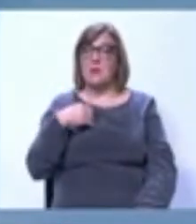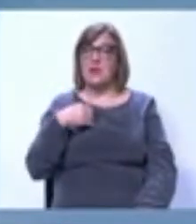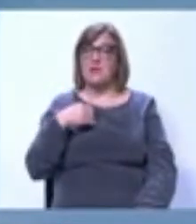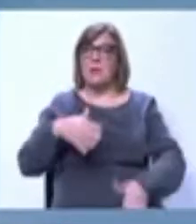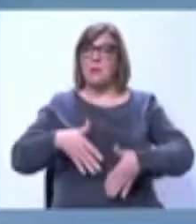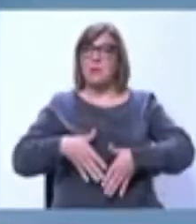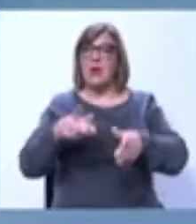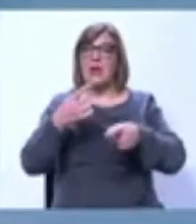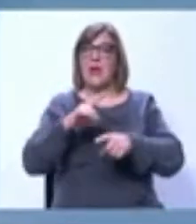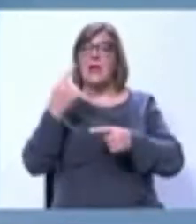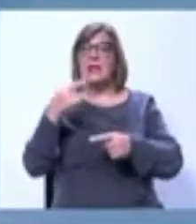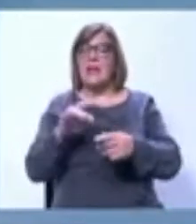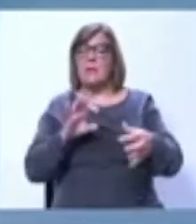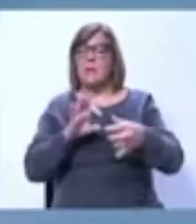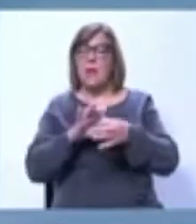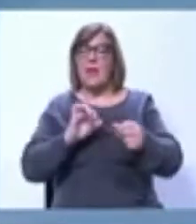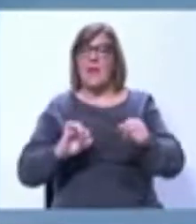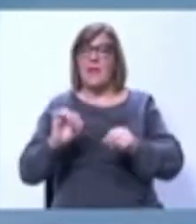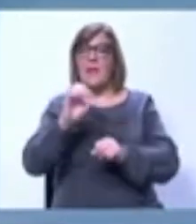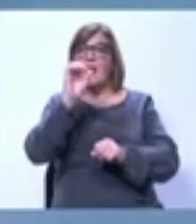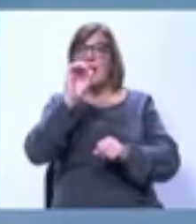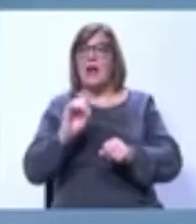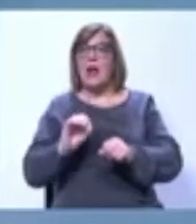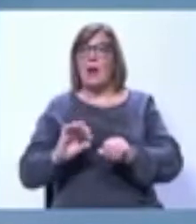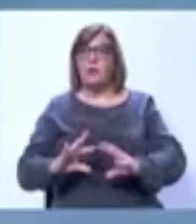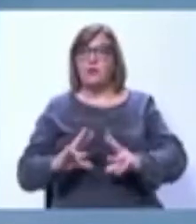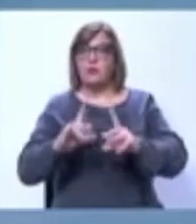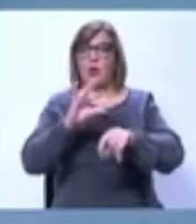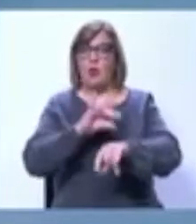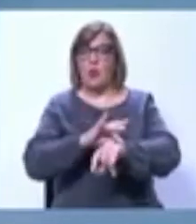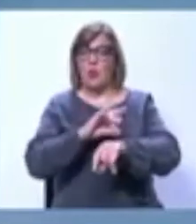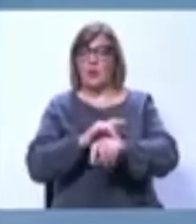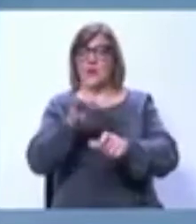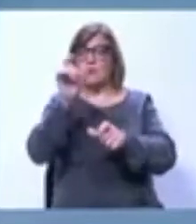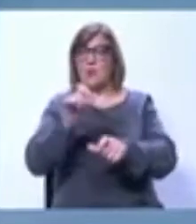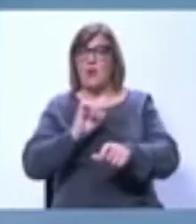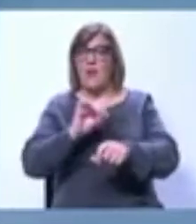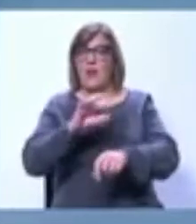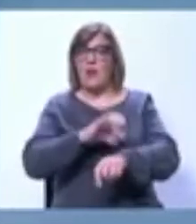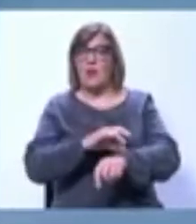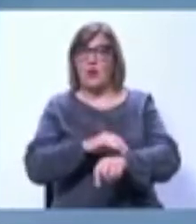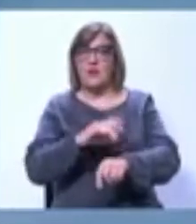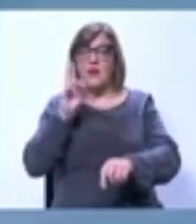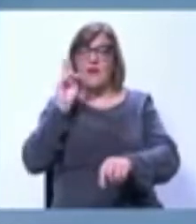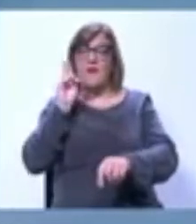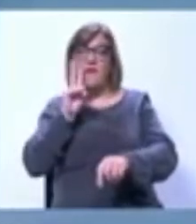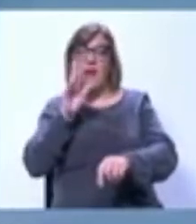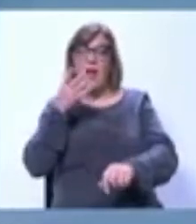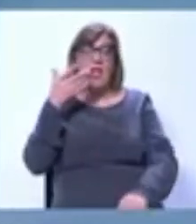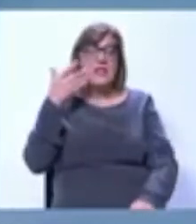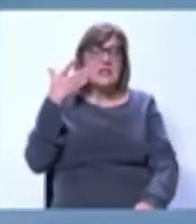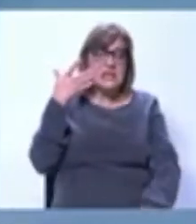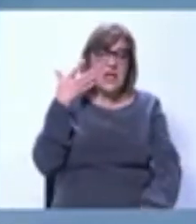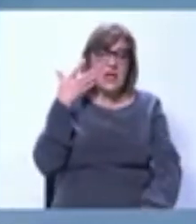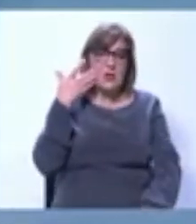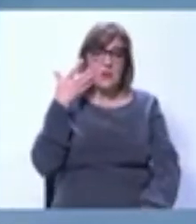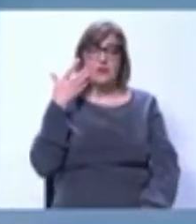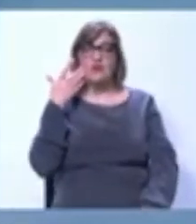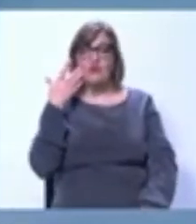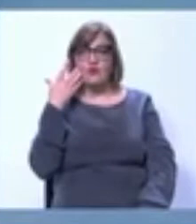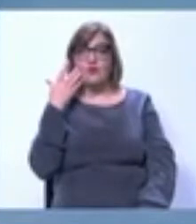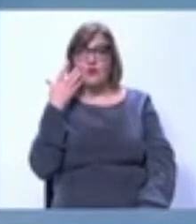infertilidade acontecer tem a ver com o grau de evolução da doença com completamente a doença por isso se detectarmos numa fase mais